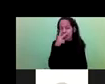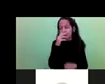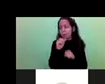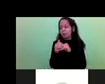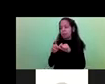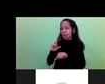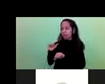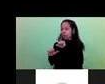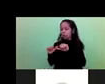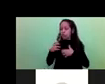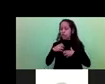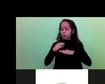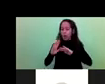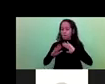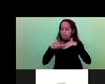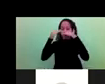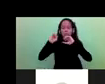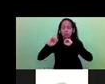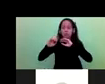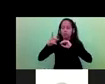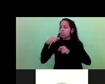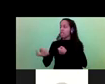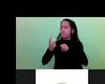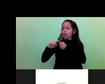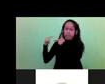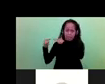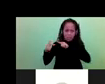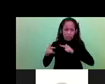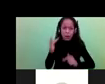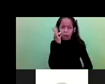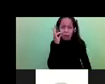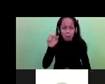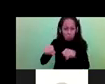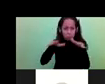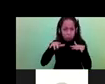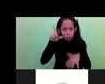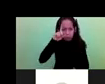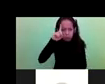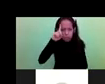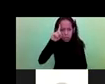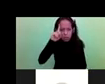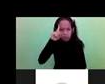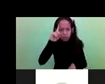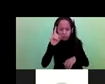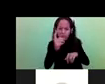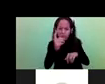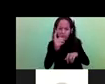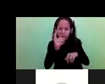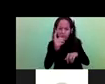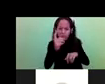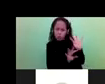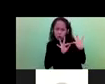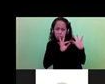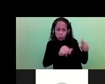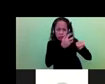essas evoluções. Nossas matrizes curriculares vão continuar sendo